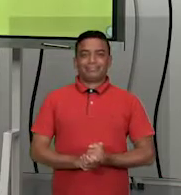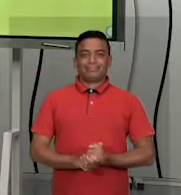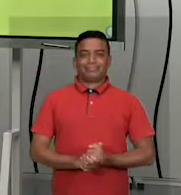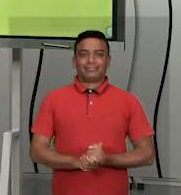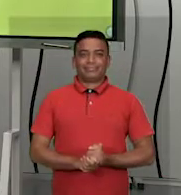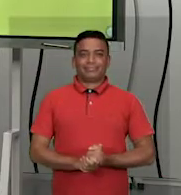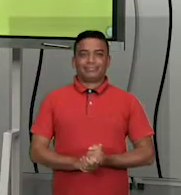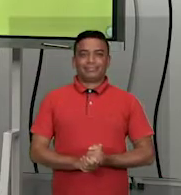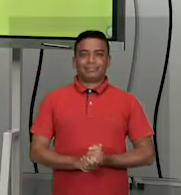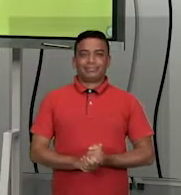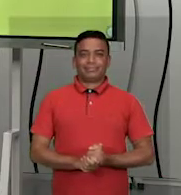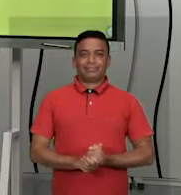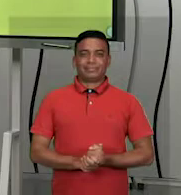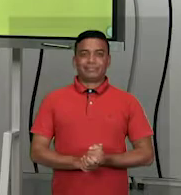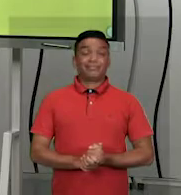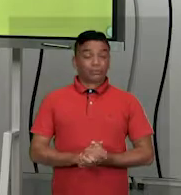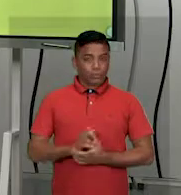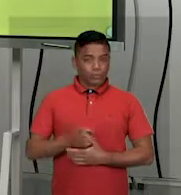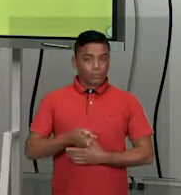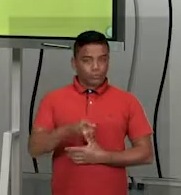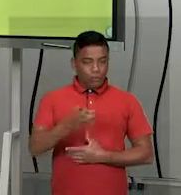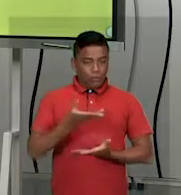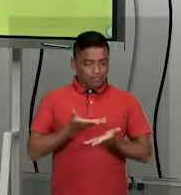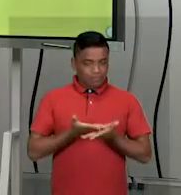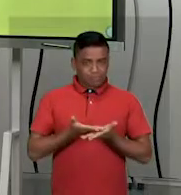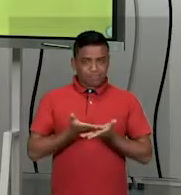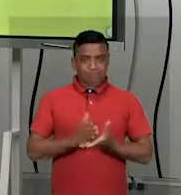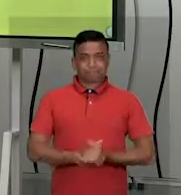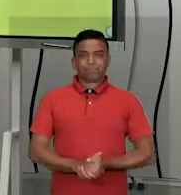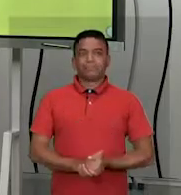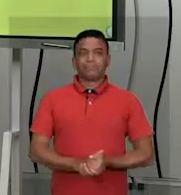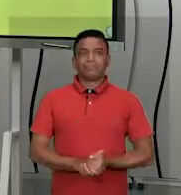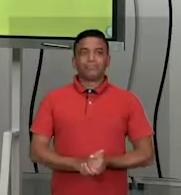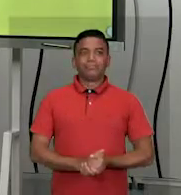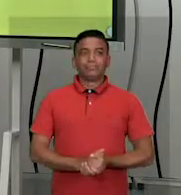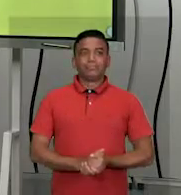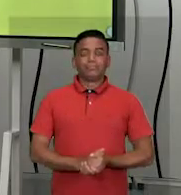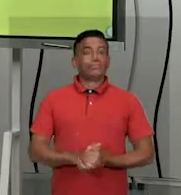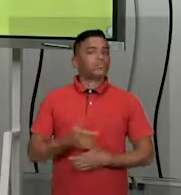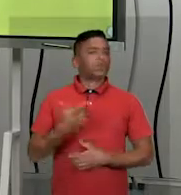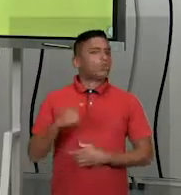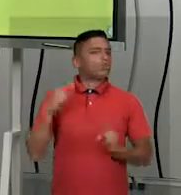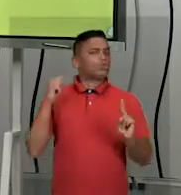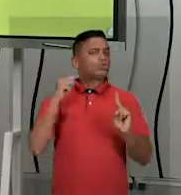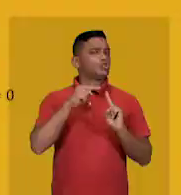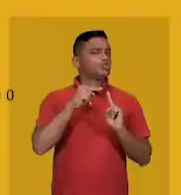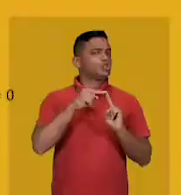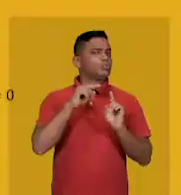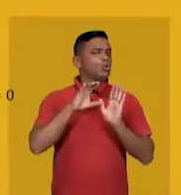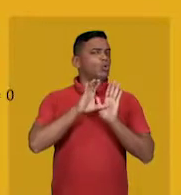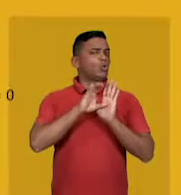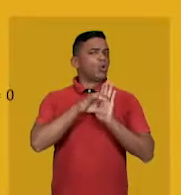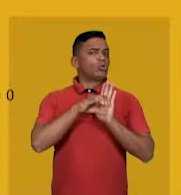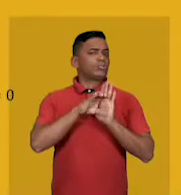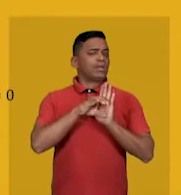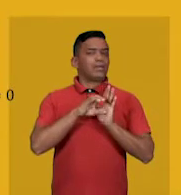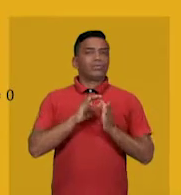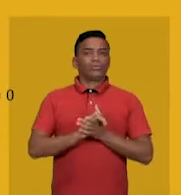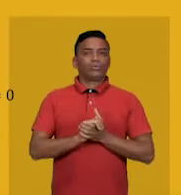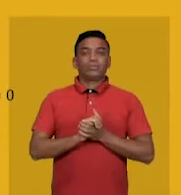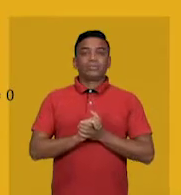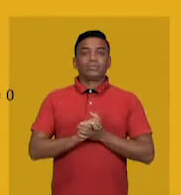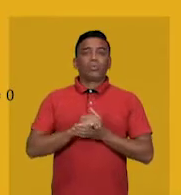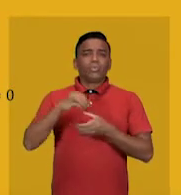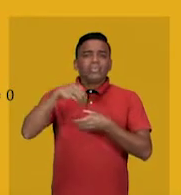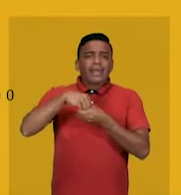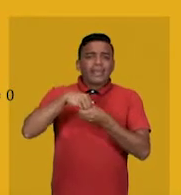negativo. Vamos continuar, então, agora para mais um tipo de conceito. Energia interna de um